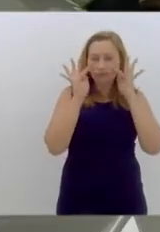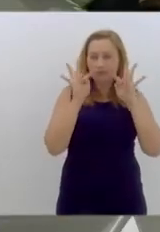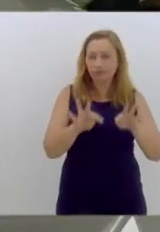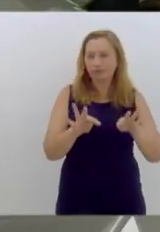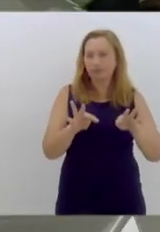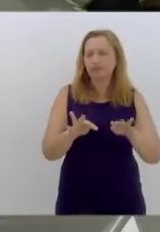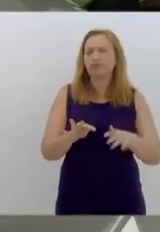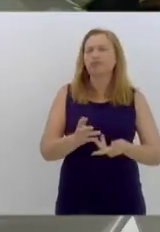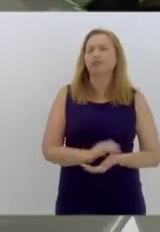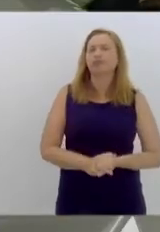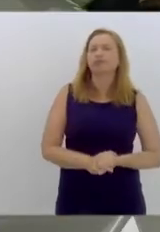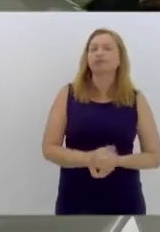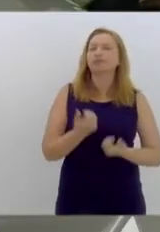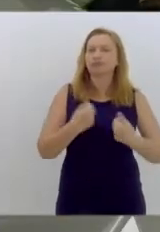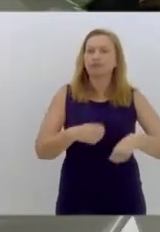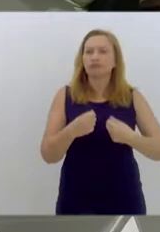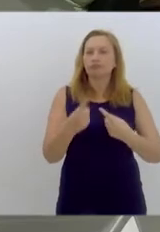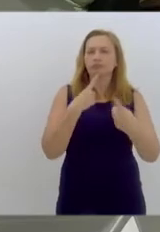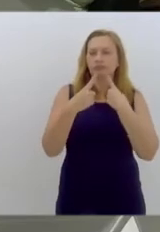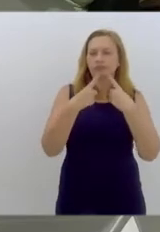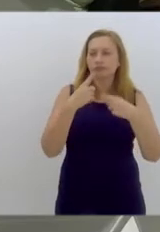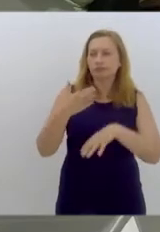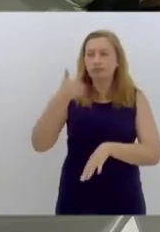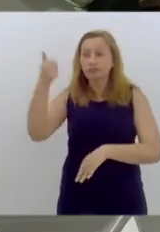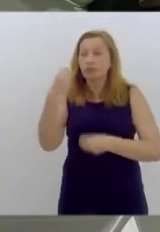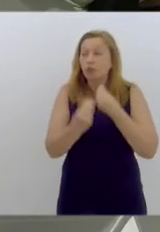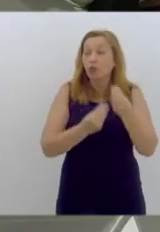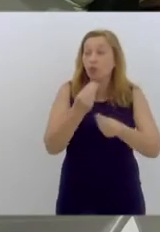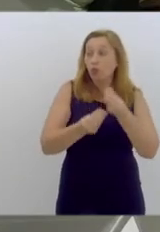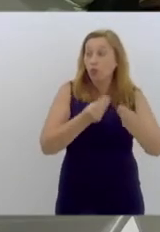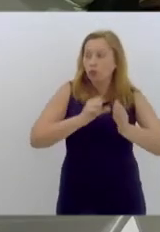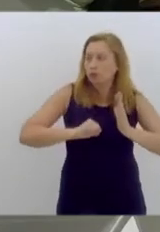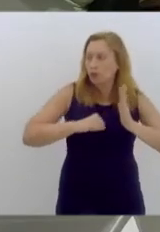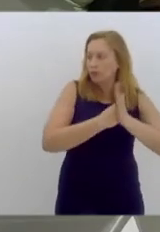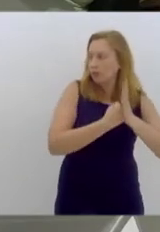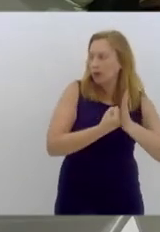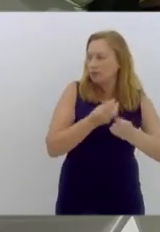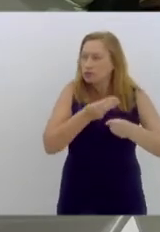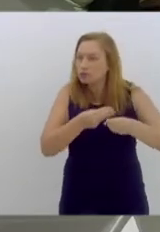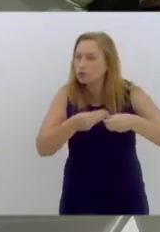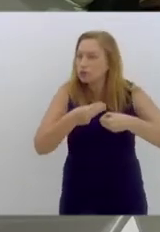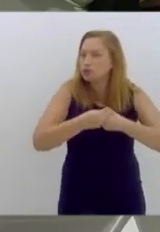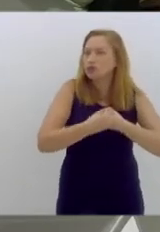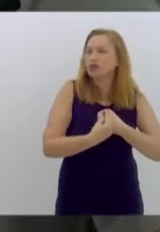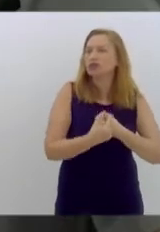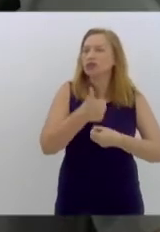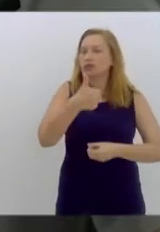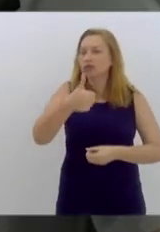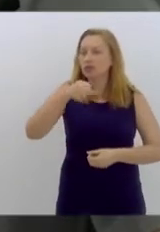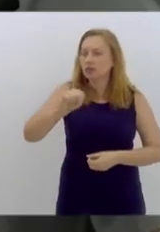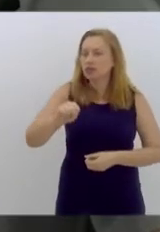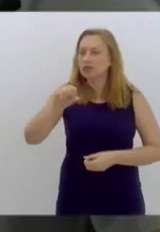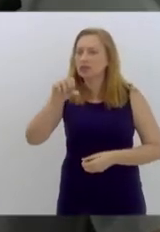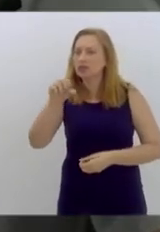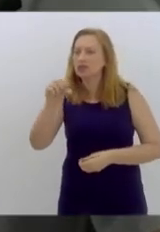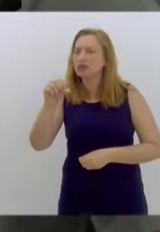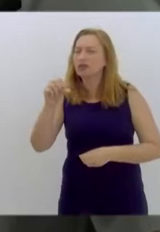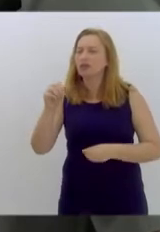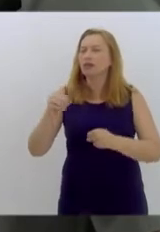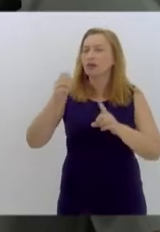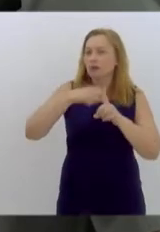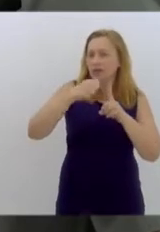essa emenda, acho que a gente tem que debater melhor, entender como que ficaria o impacto para os municípios nesses 180 meses, dentro dessa